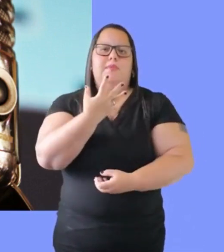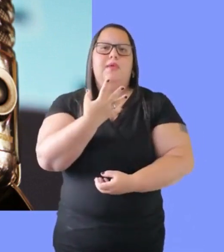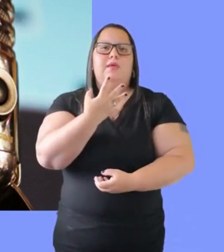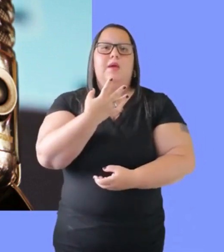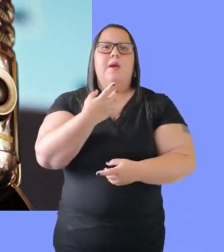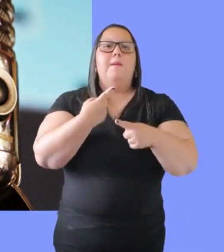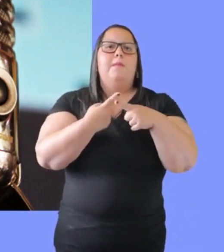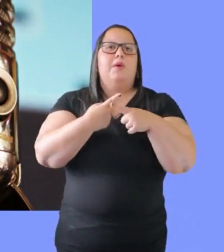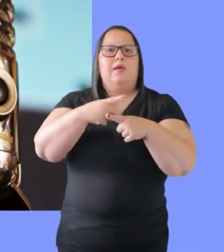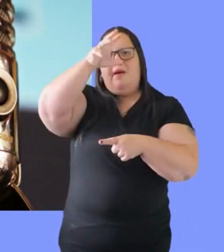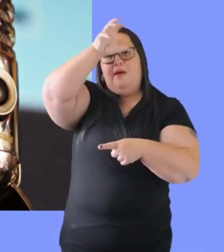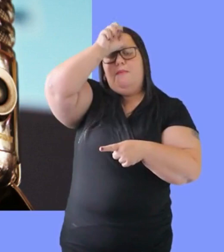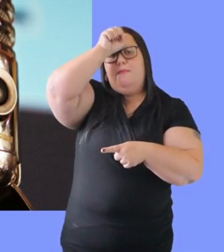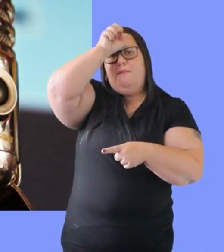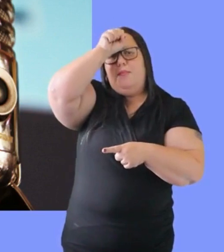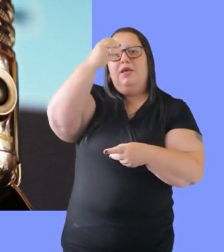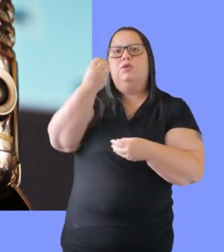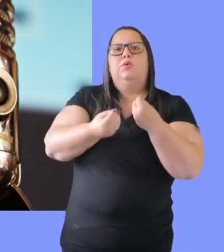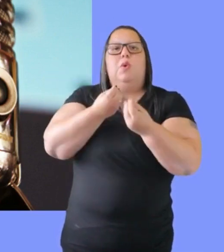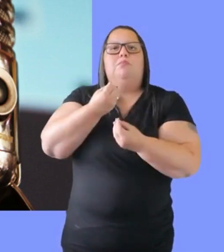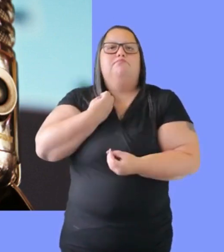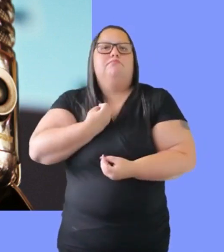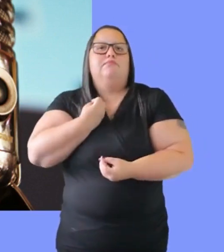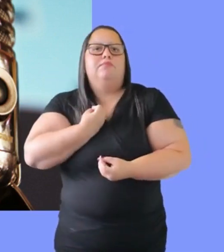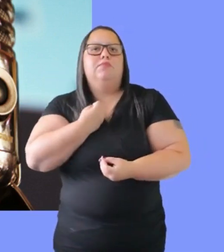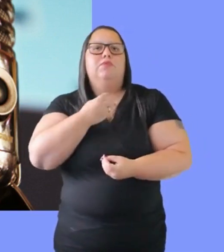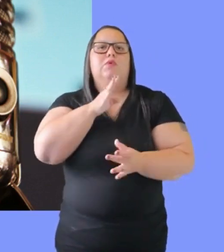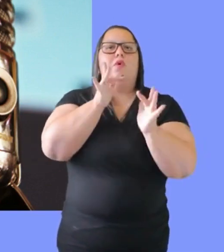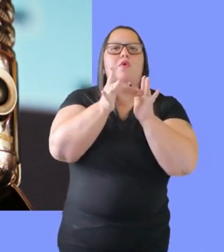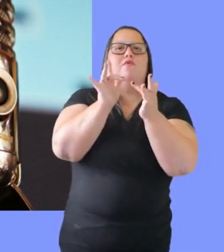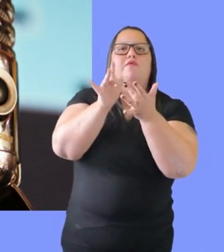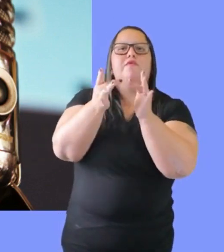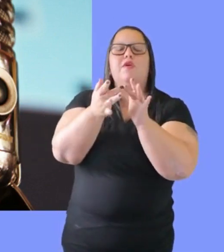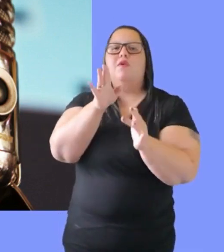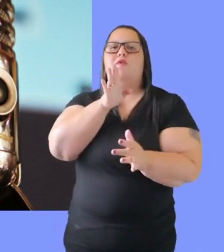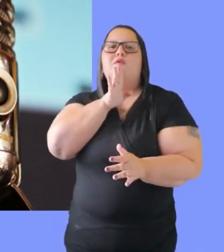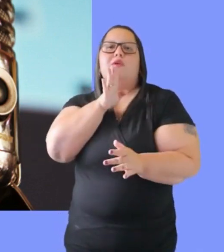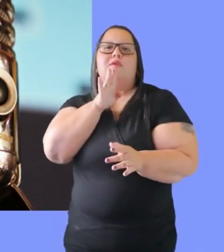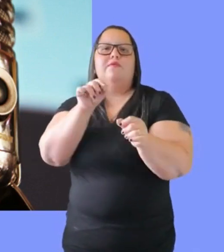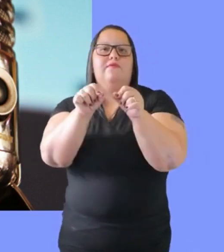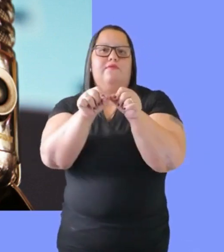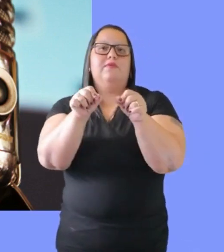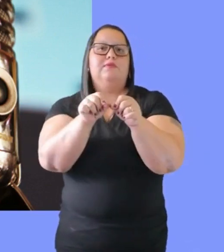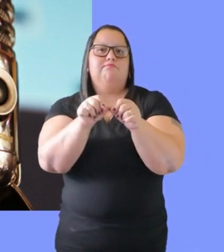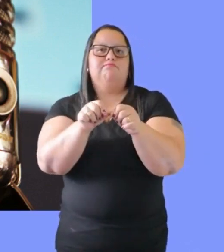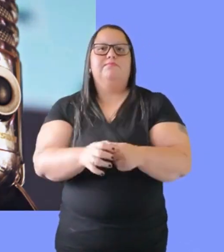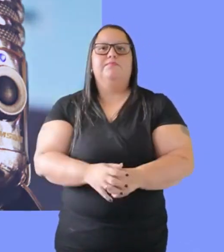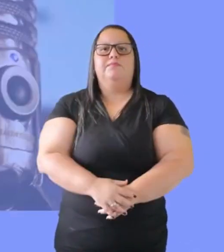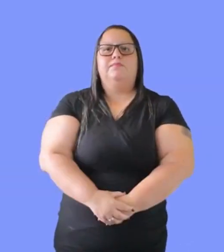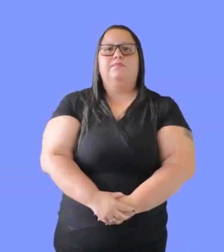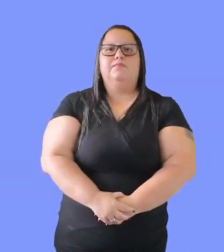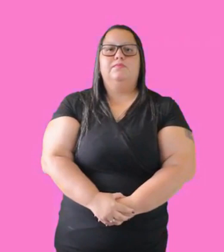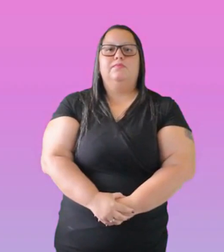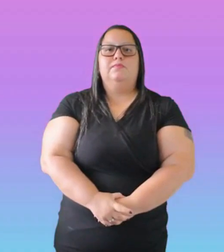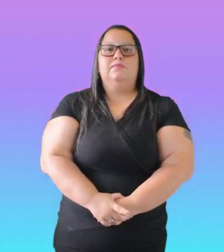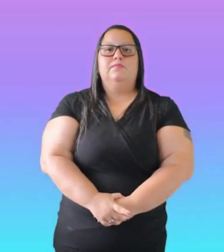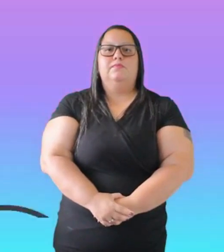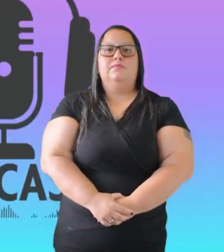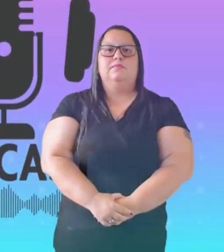possa desenvolver o seu potencial, aprender a ser, conviver, fazer e conhecer.